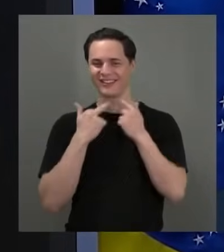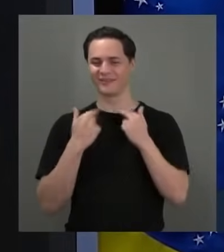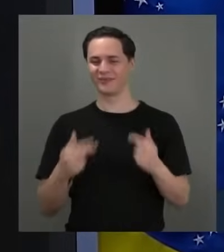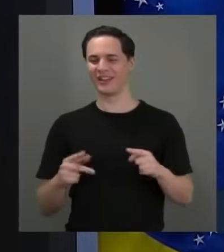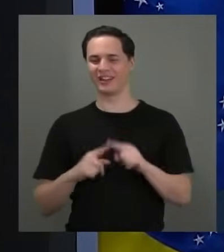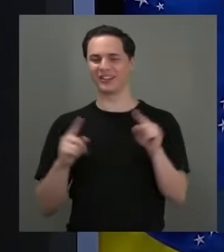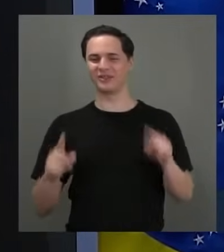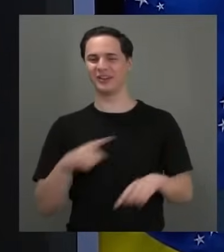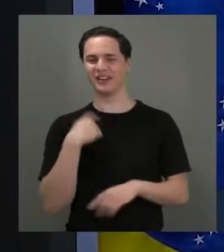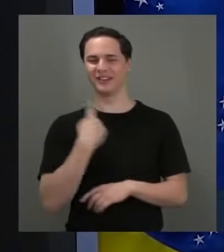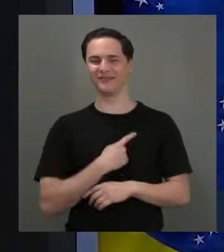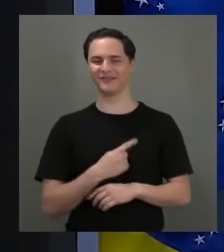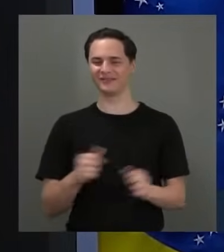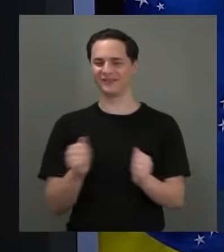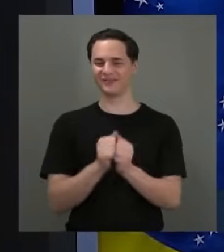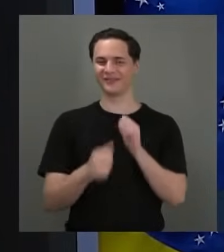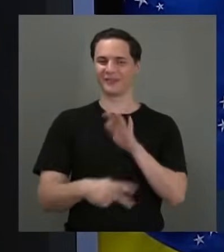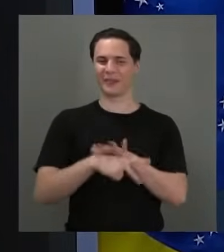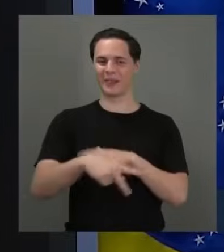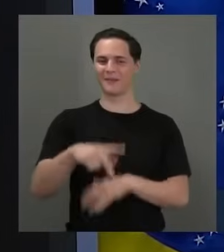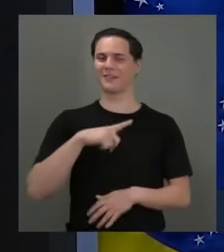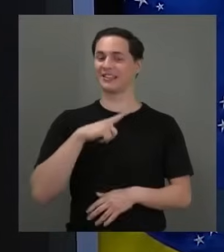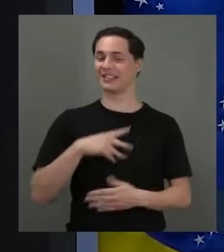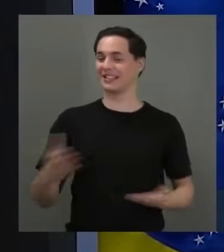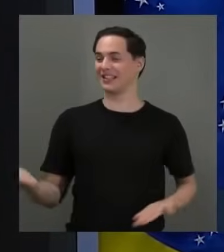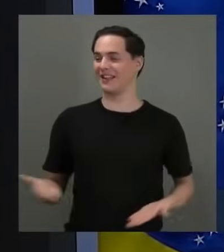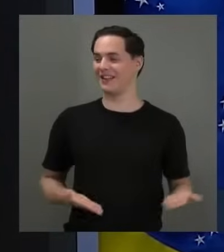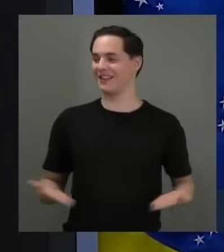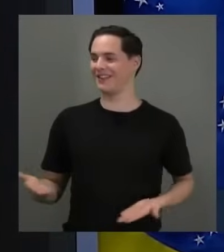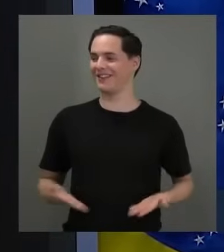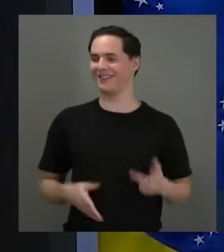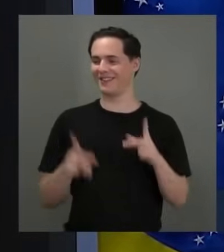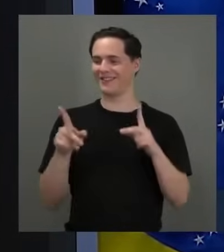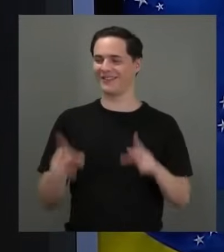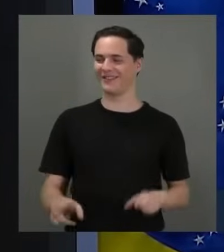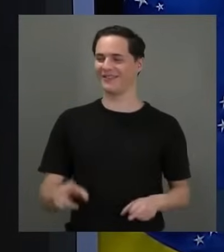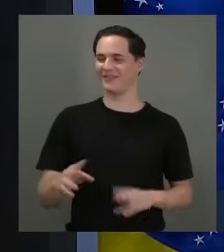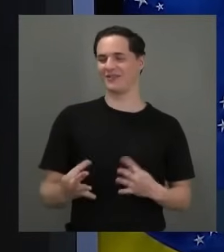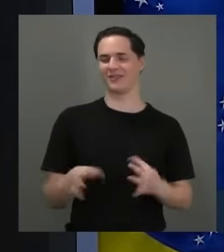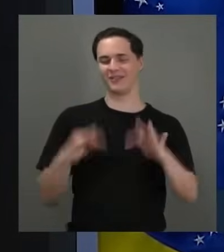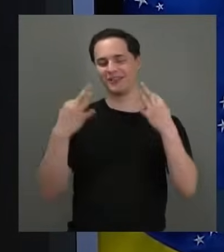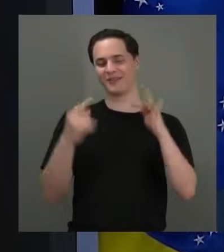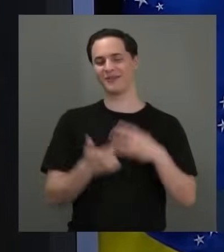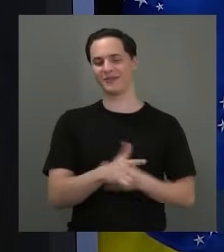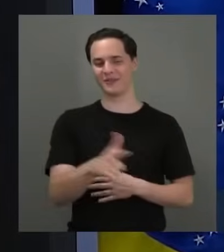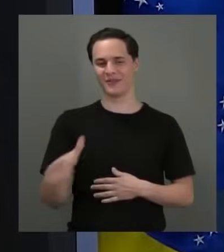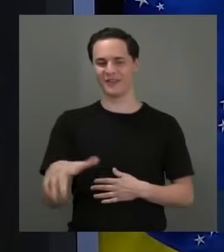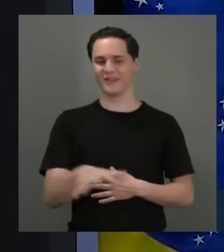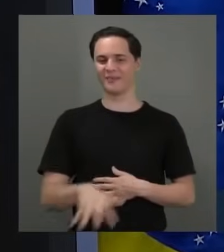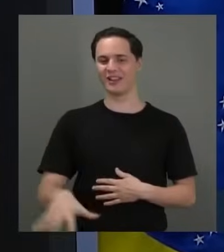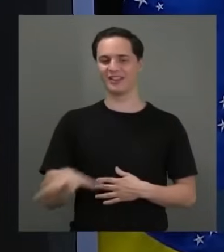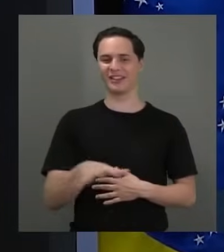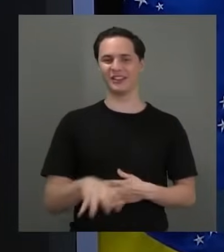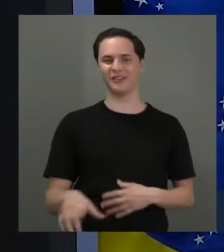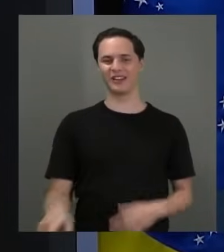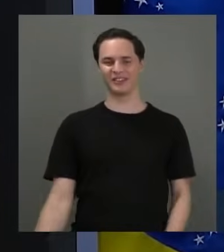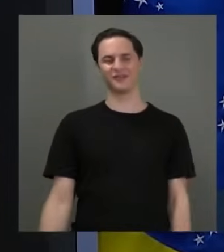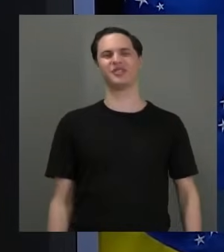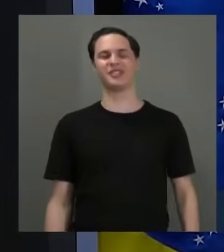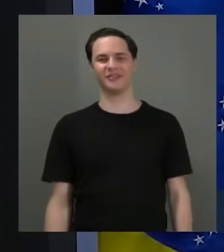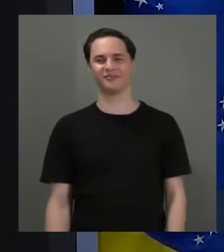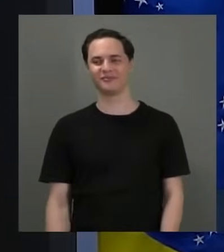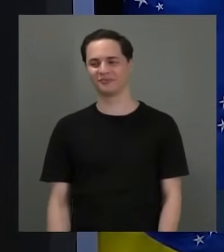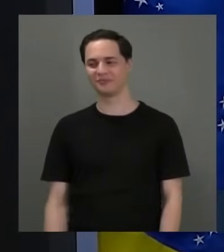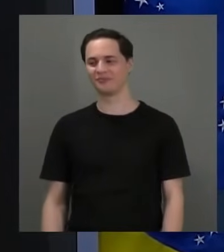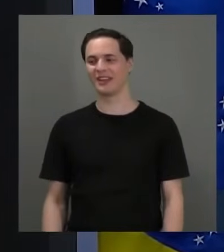E setores importantes, como o setor de serviços, como o setor de tecnologia e muitos outros setores. Distorções que nós